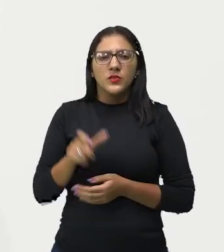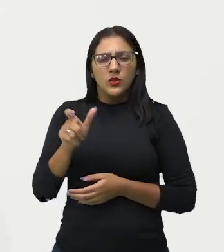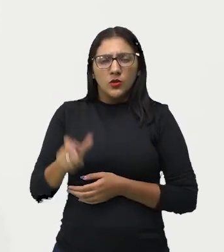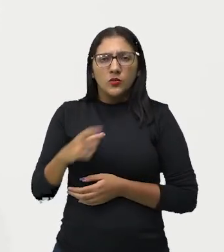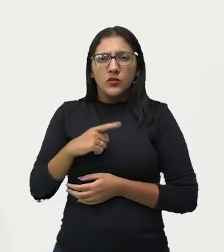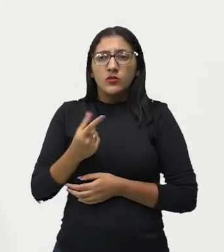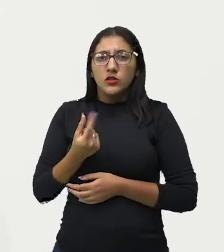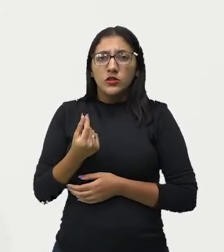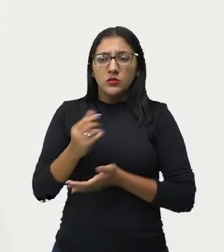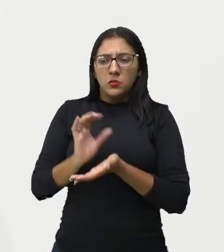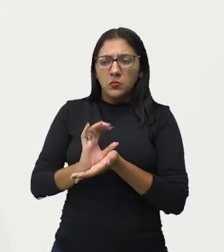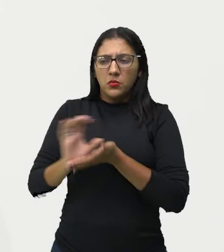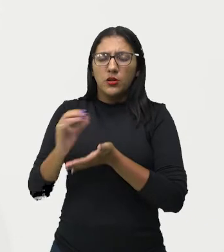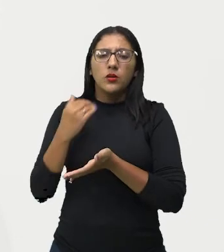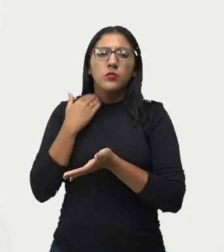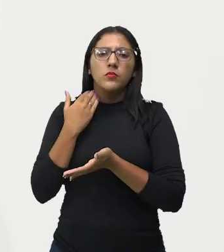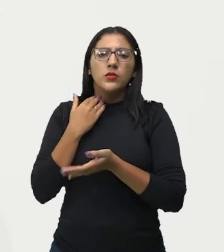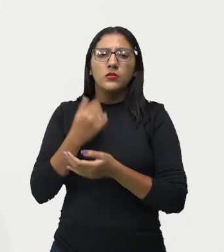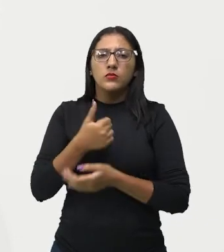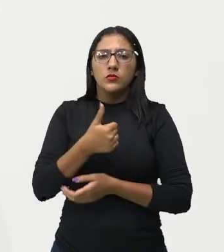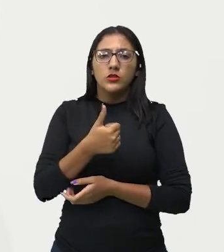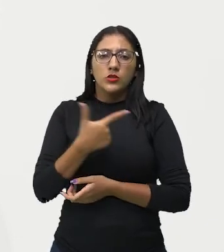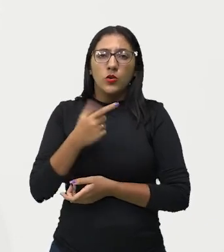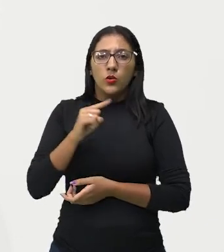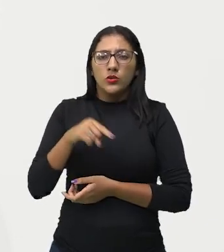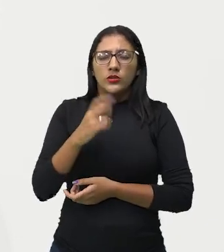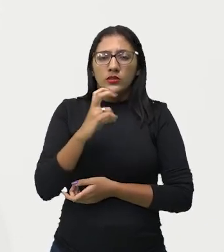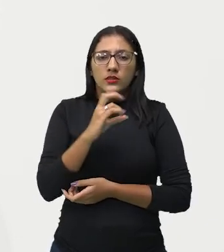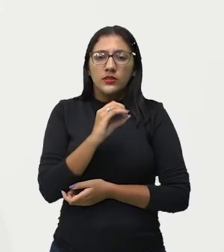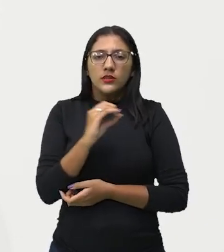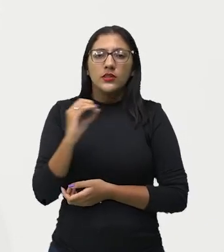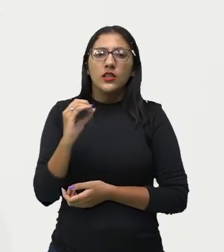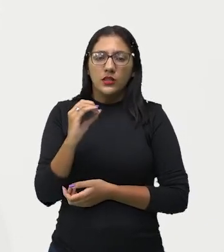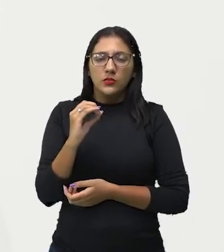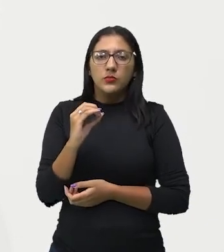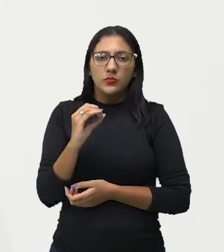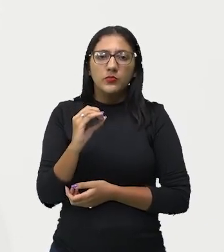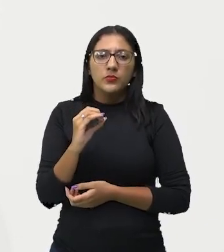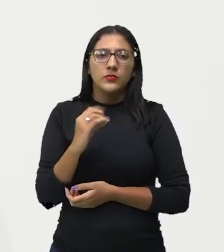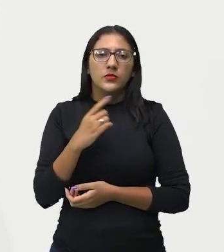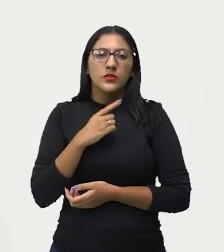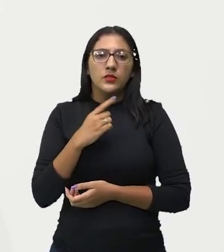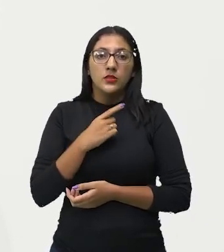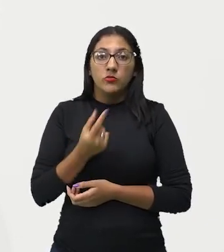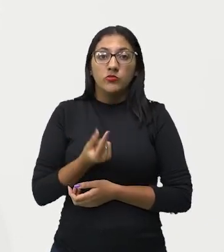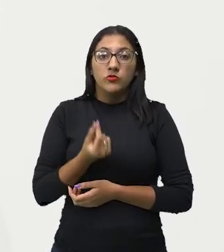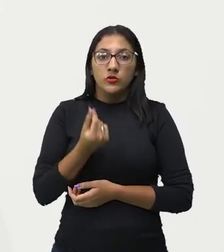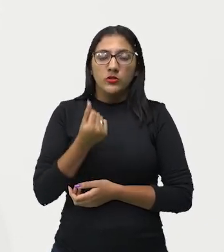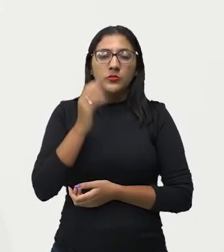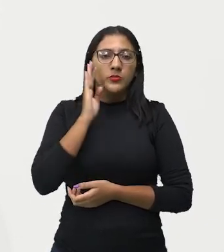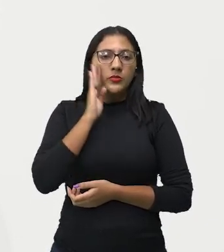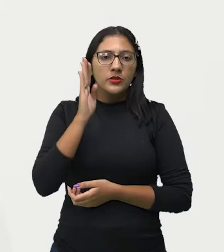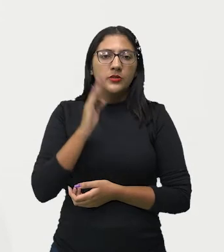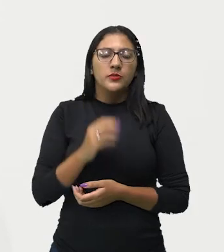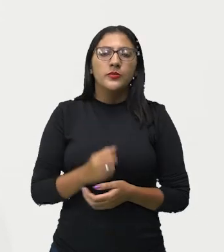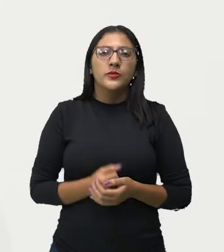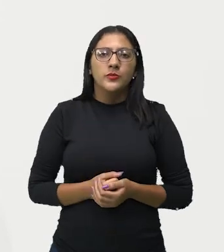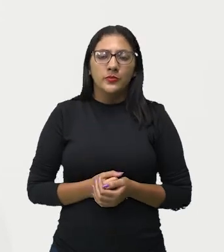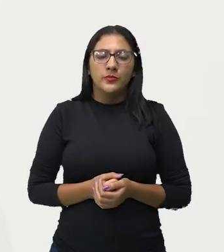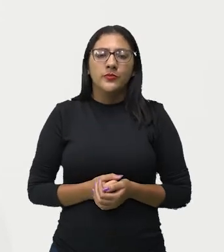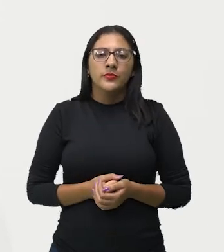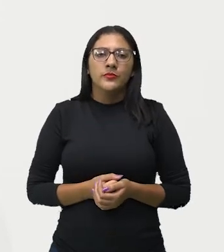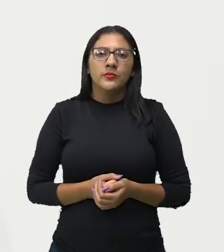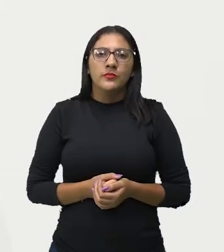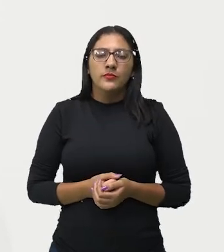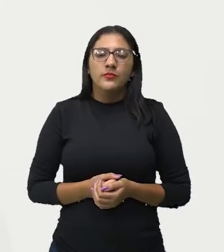aplicou 12.500. 12.500 é o capital. Representamos pela letra